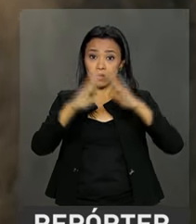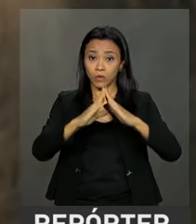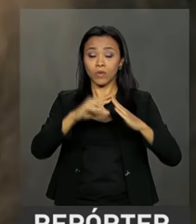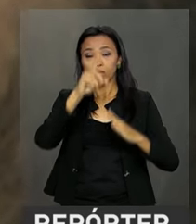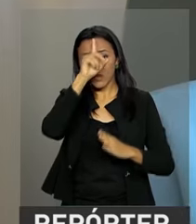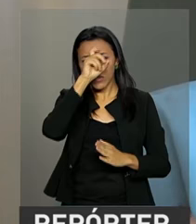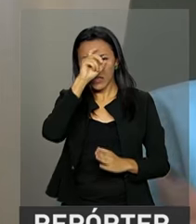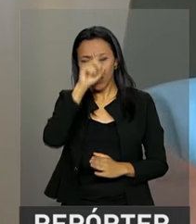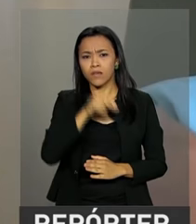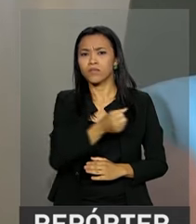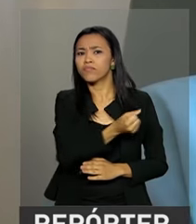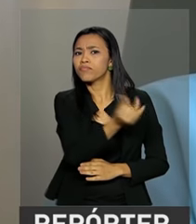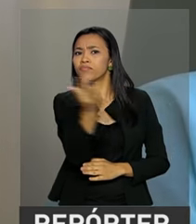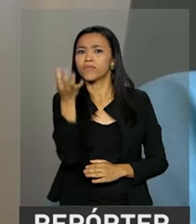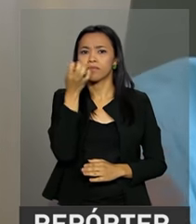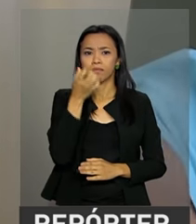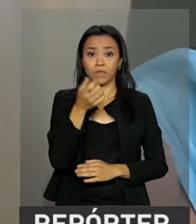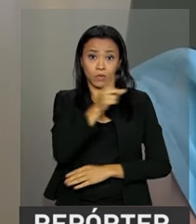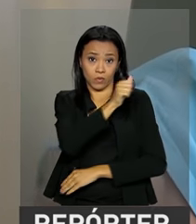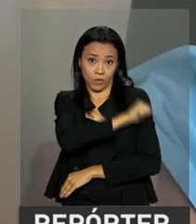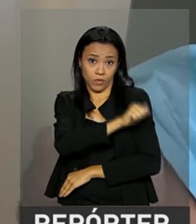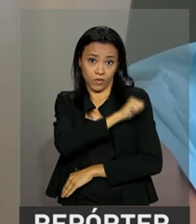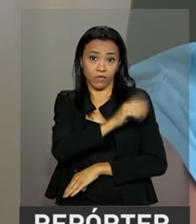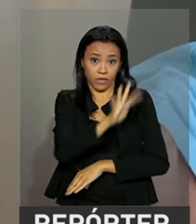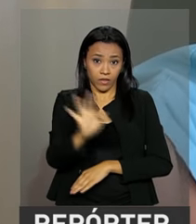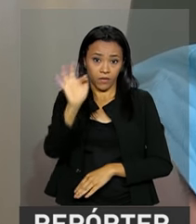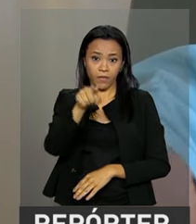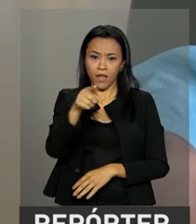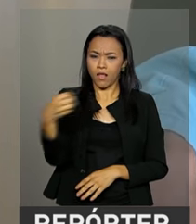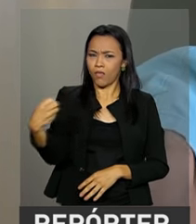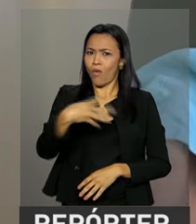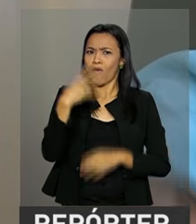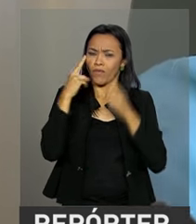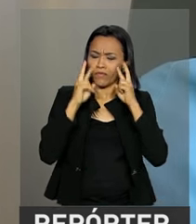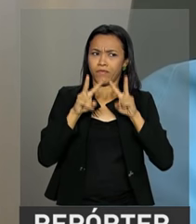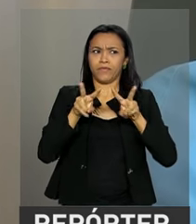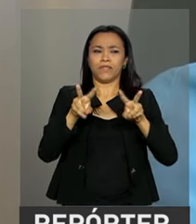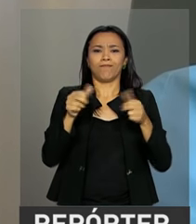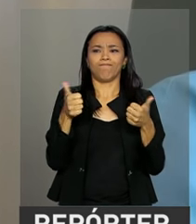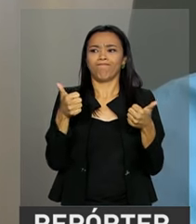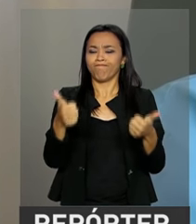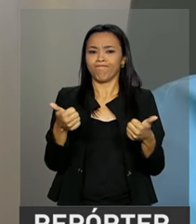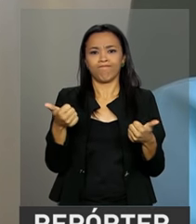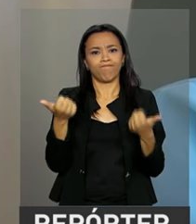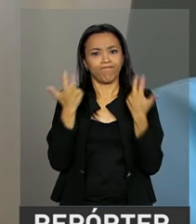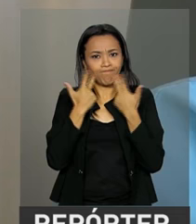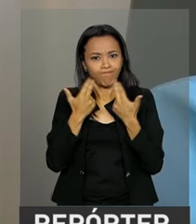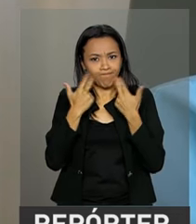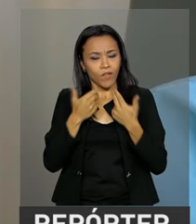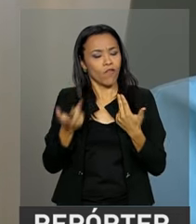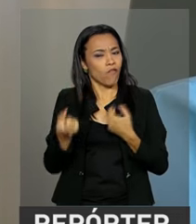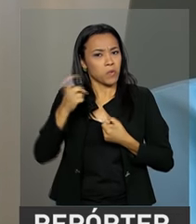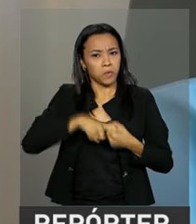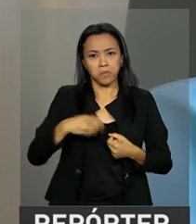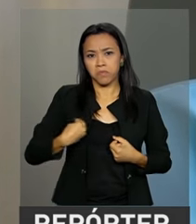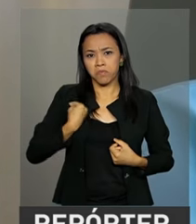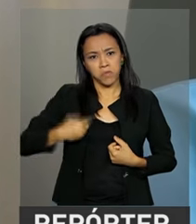Rio de Janeiro. Vai melhorar tudo, né? Porque eu vou ter uma nova visão, né? Vou conseguir voltar minhas